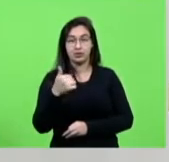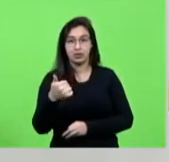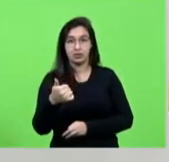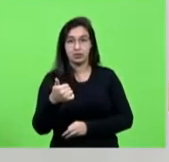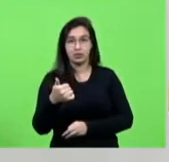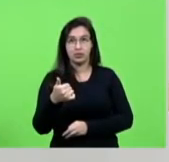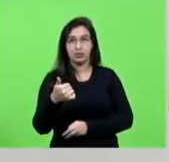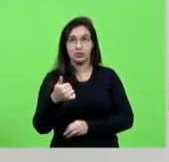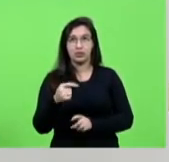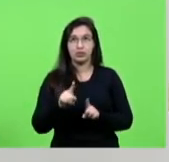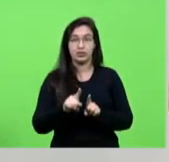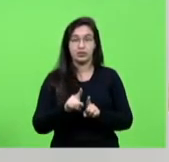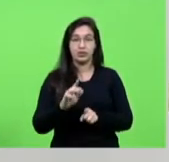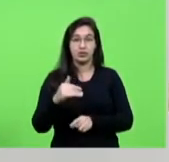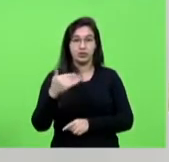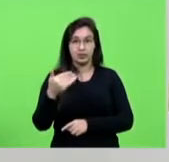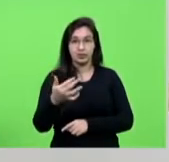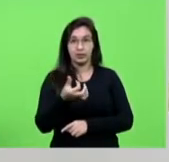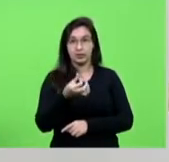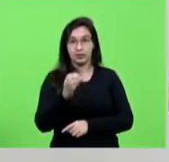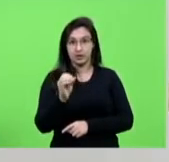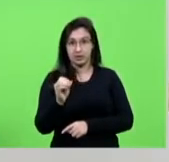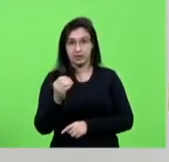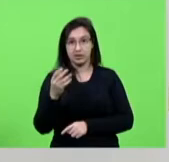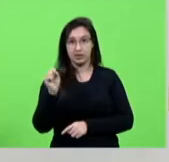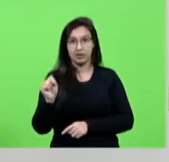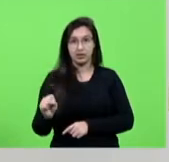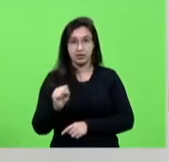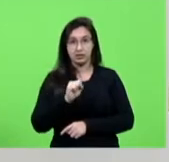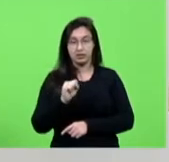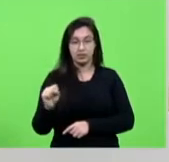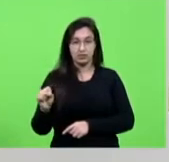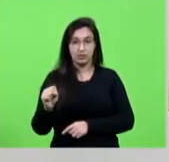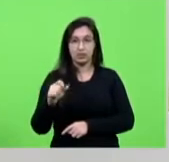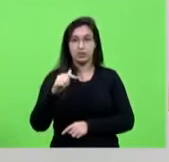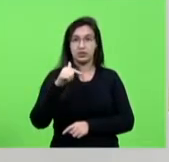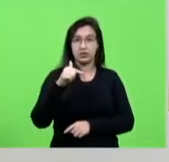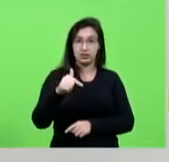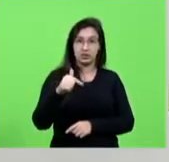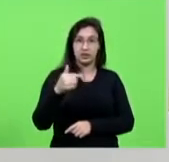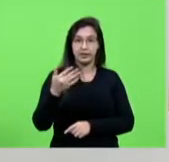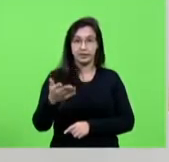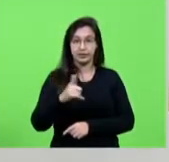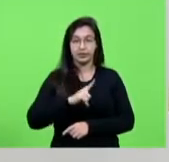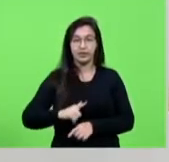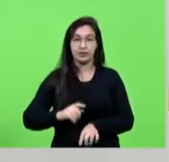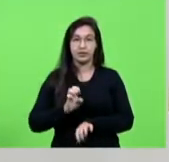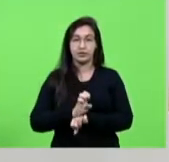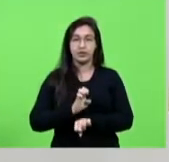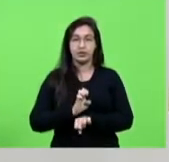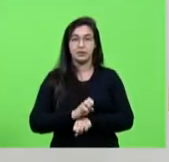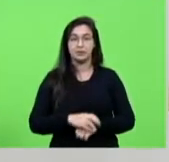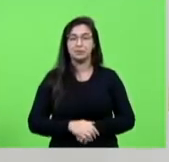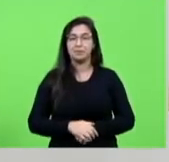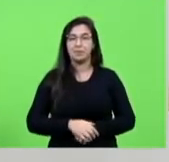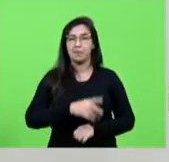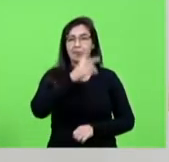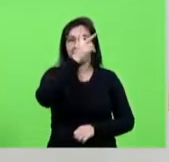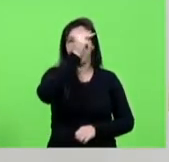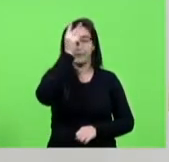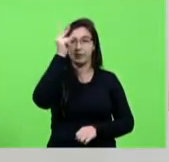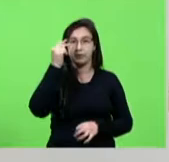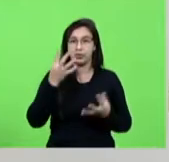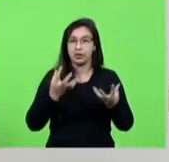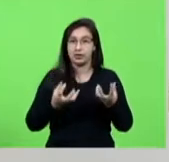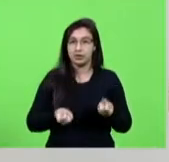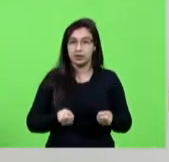através do SUS e 7 milhões o governo do Estado aportou ali. A Prefeitura assumiu